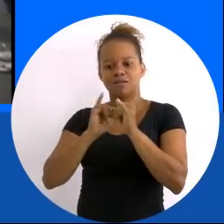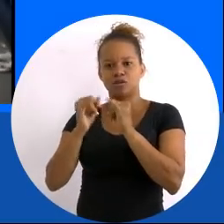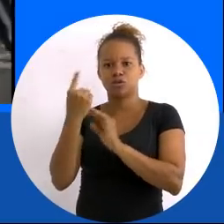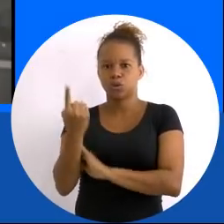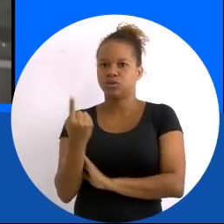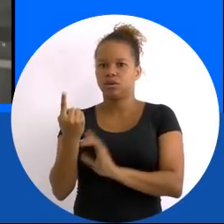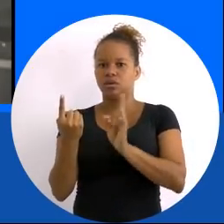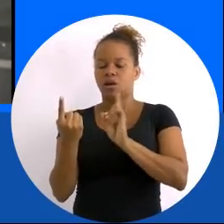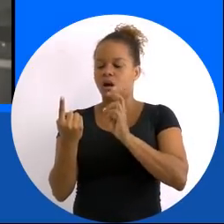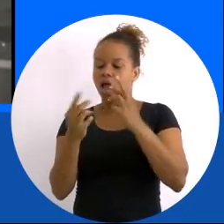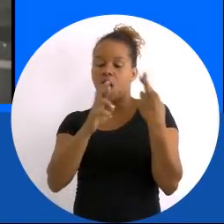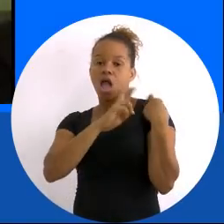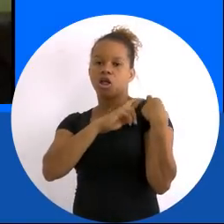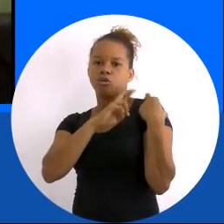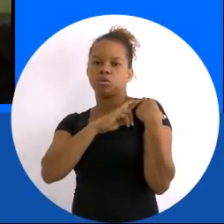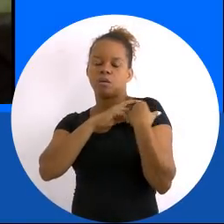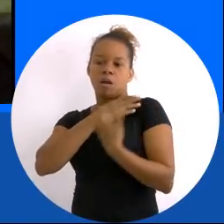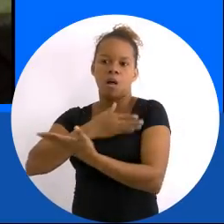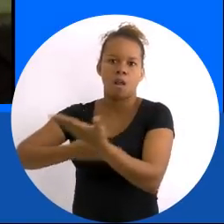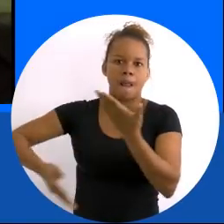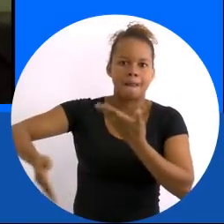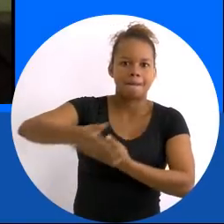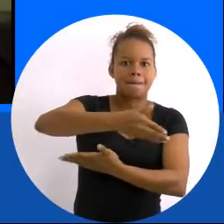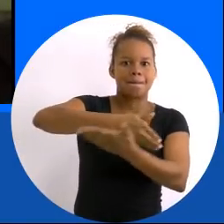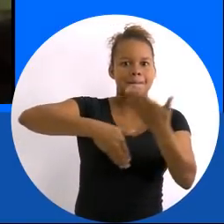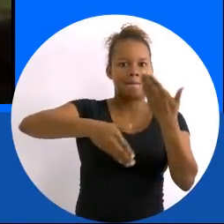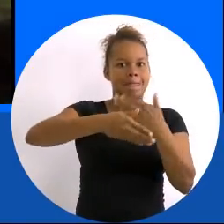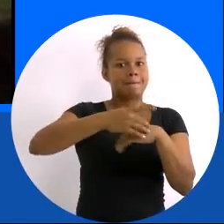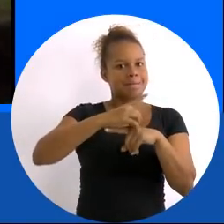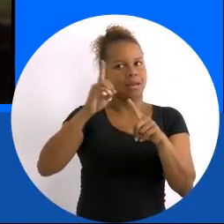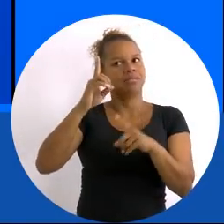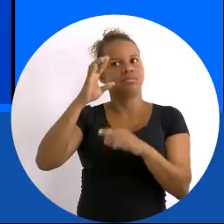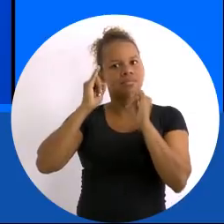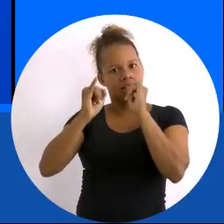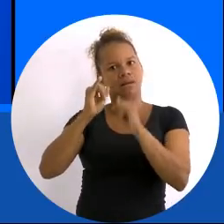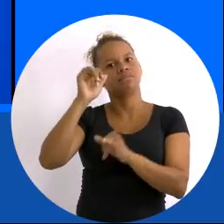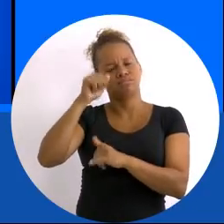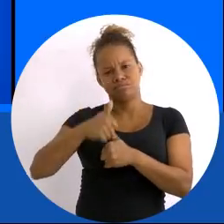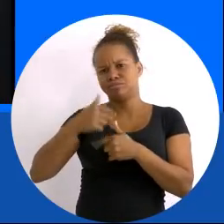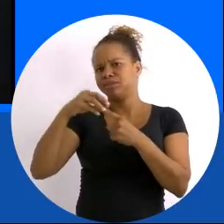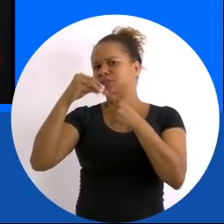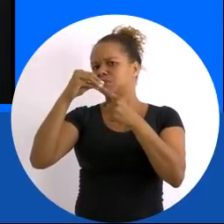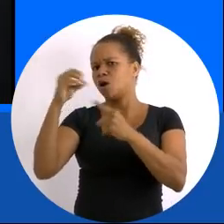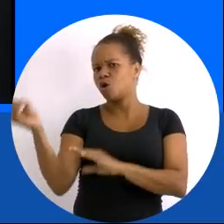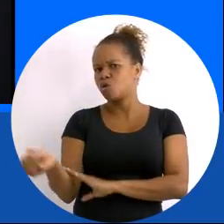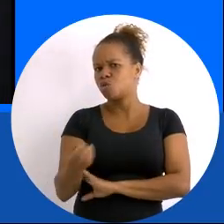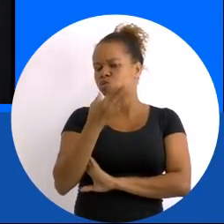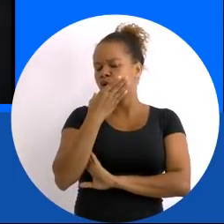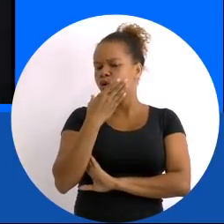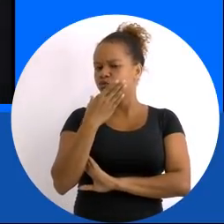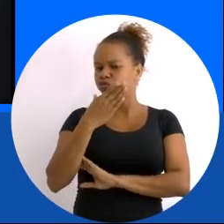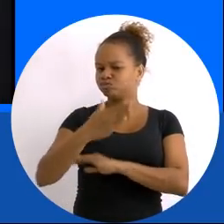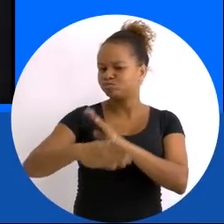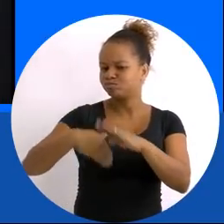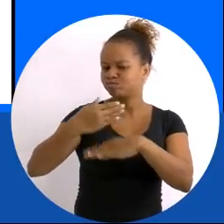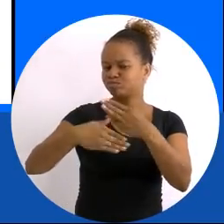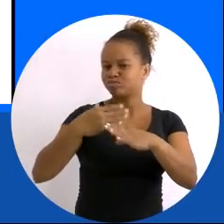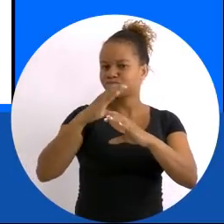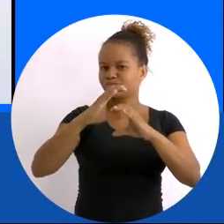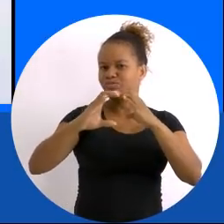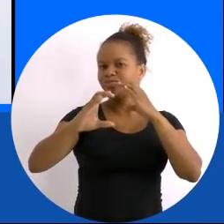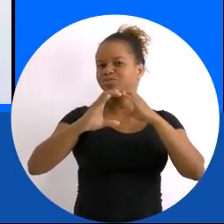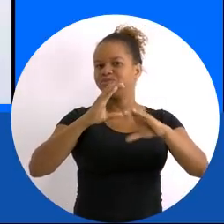só foi responsável por essa revolução, mas graças a ela, hoje podemos dizer que há um novo capítulo na história da